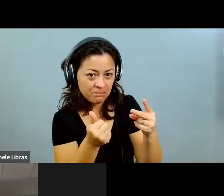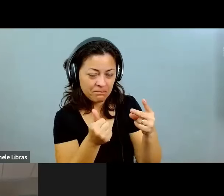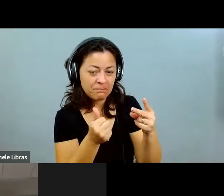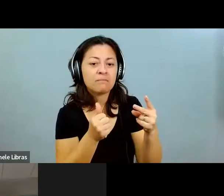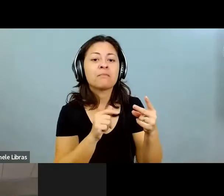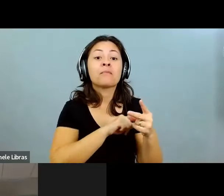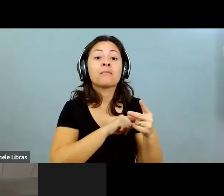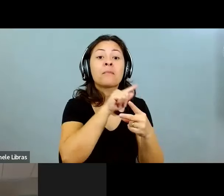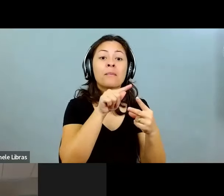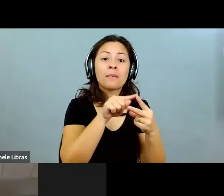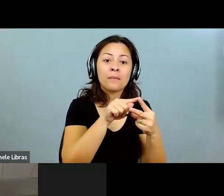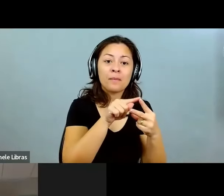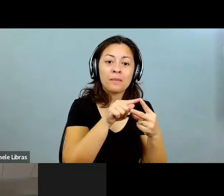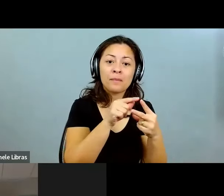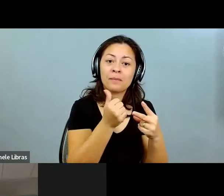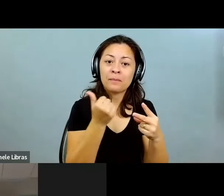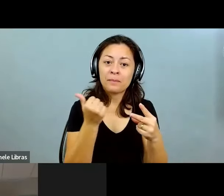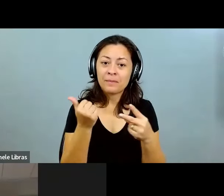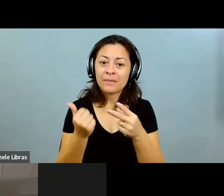algodão Ivo sobre